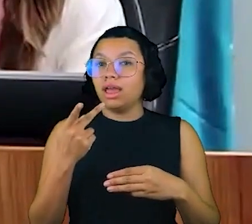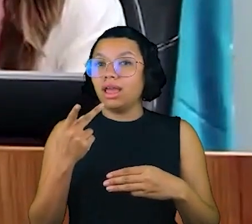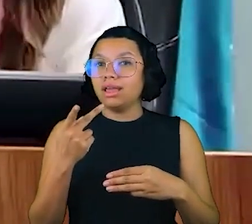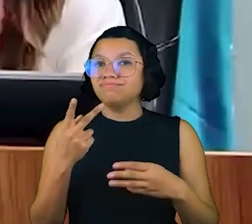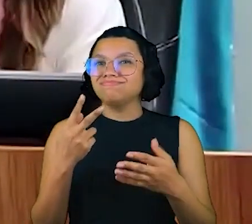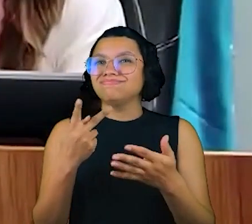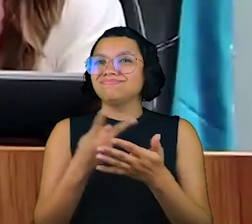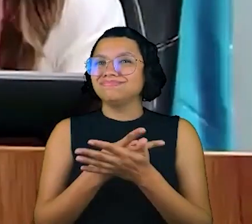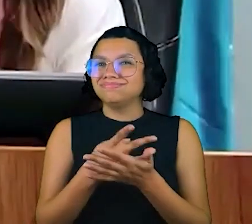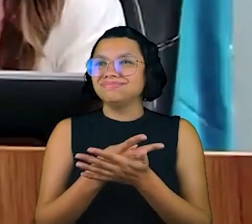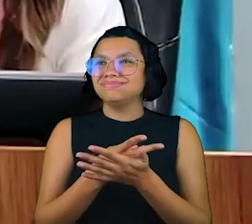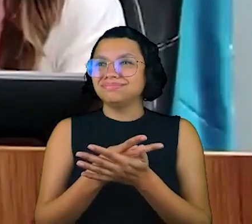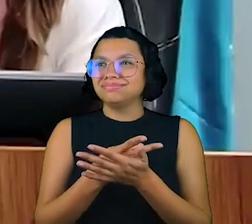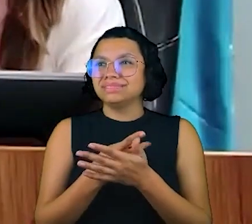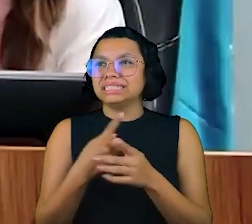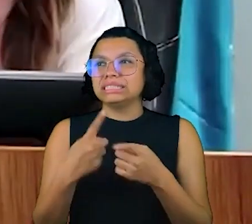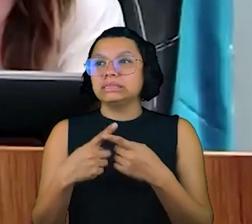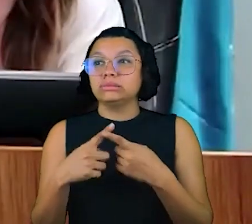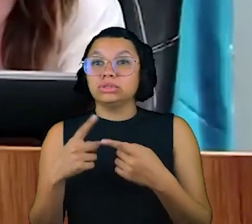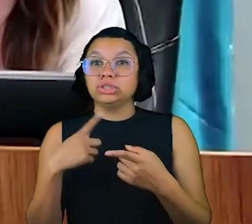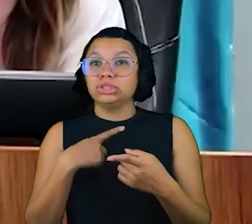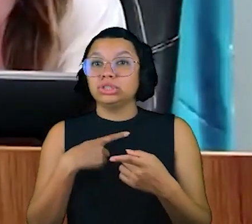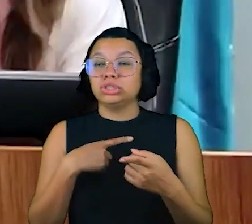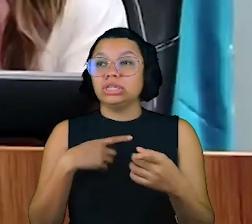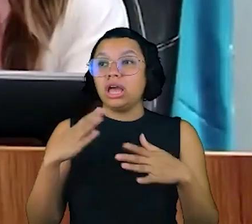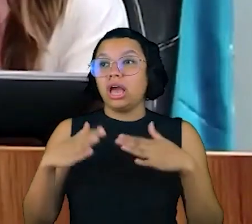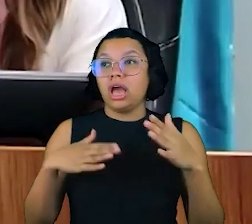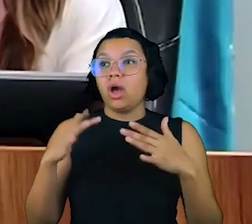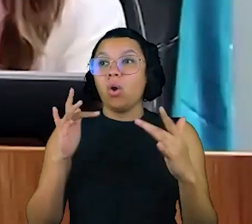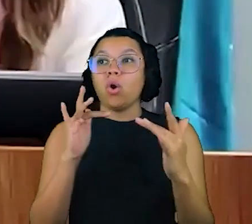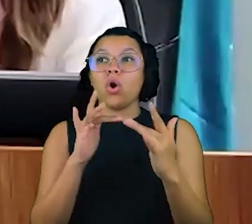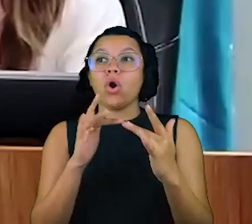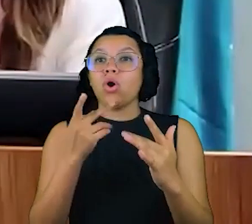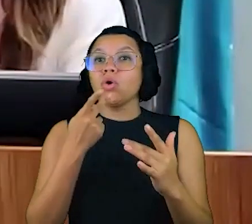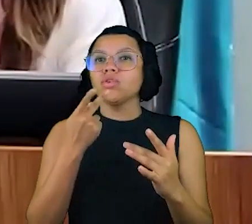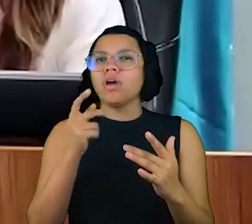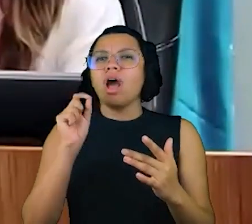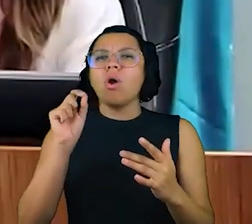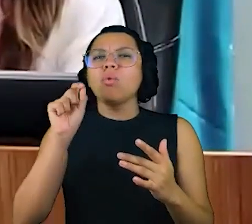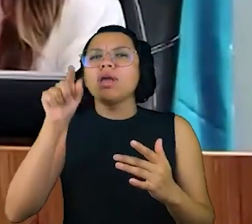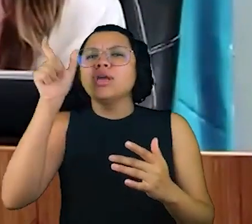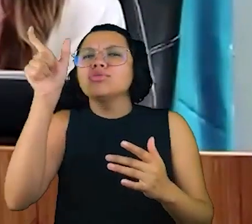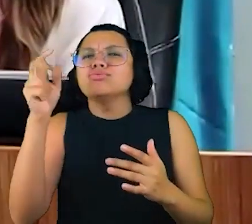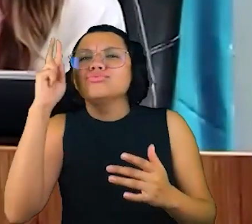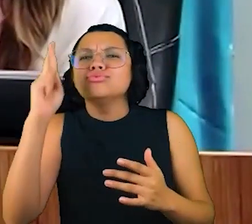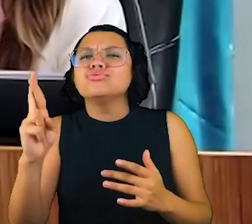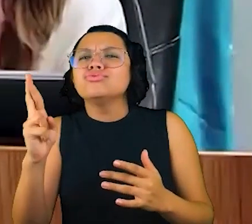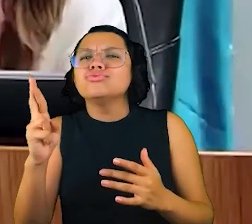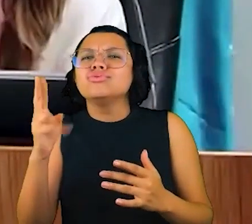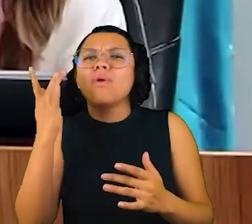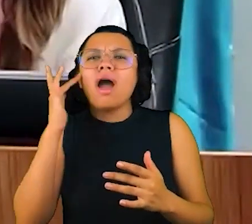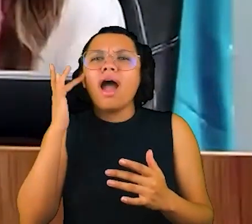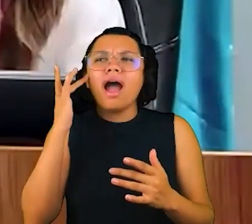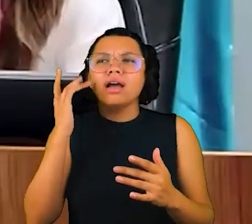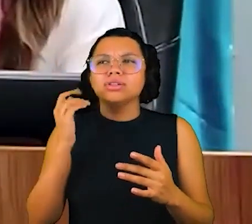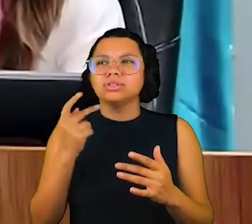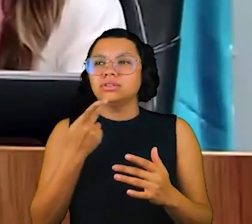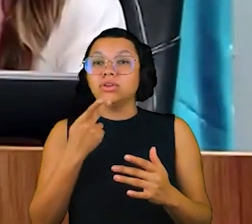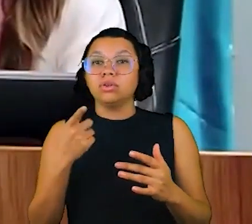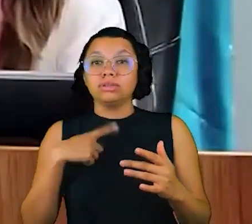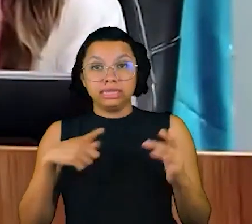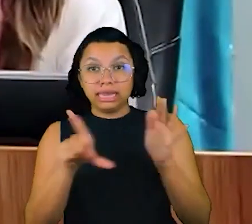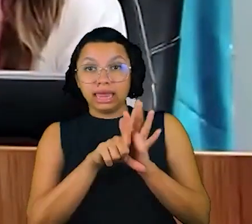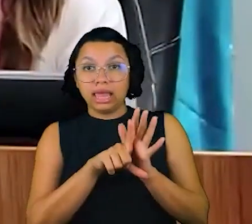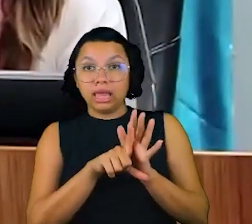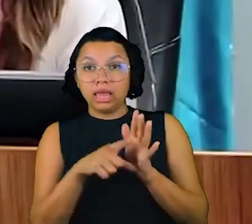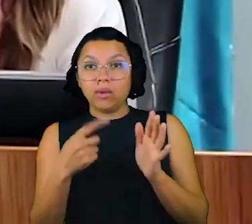cometi a impropriedade, porque tinha algum contato, e falei assim, o que o senhor acha disso? Aí